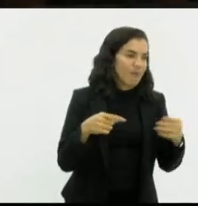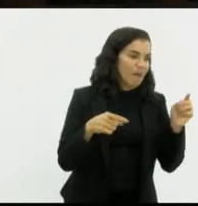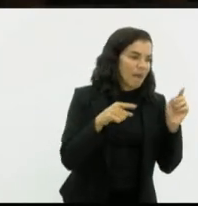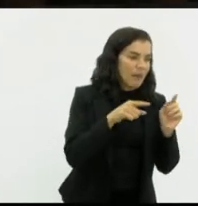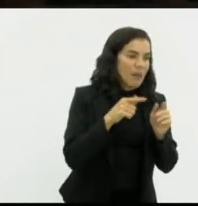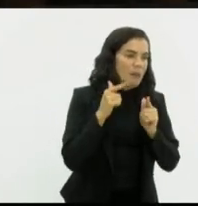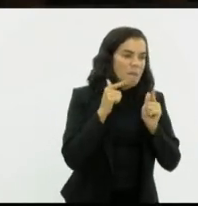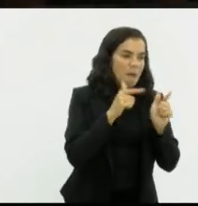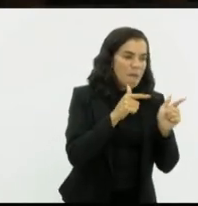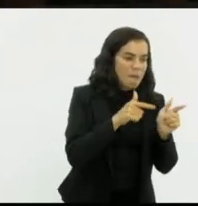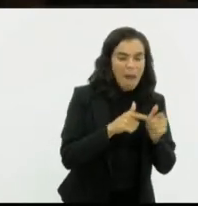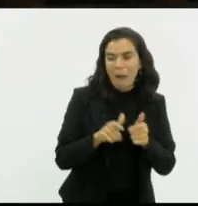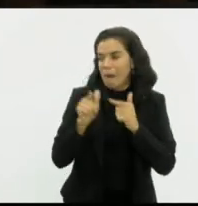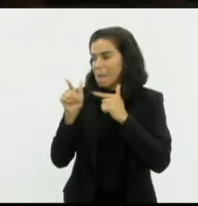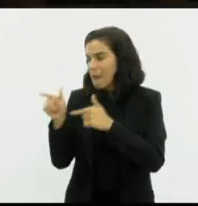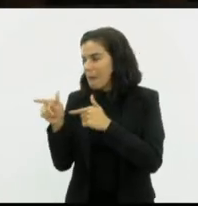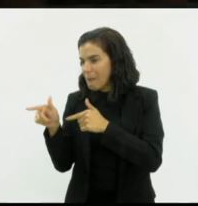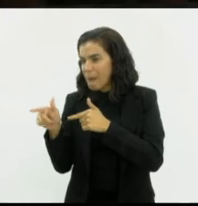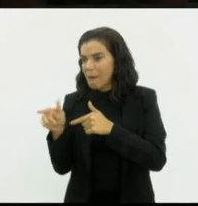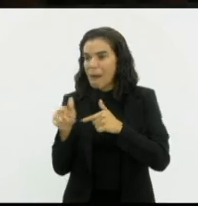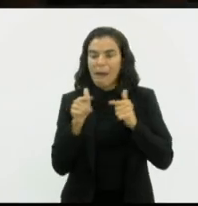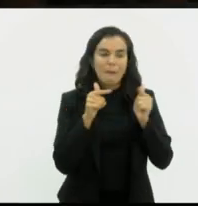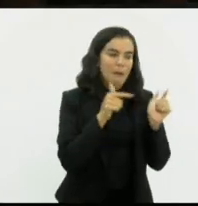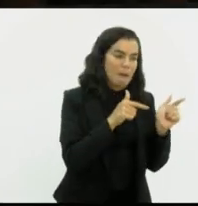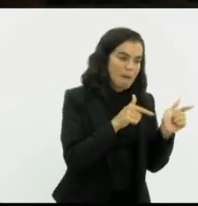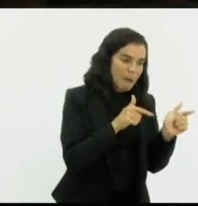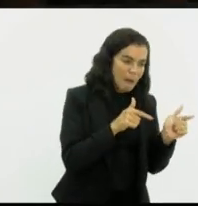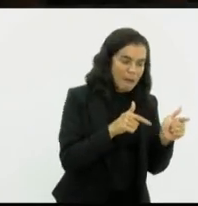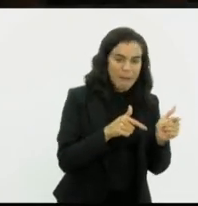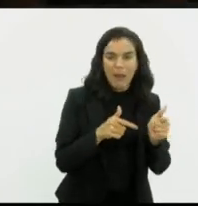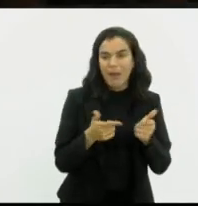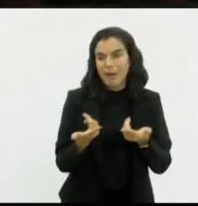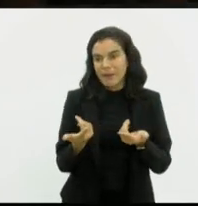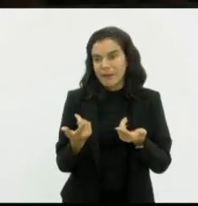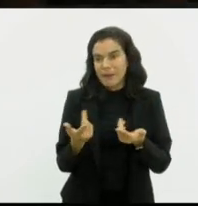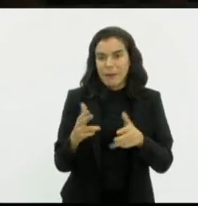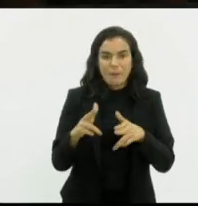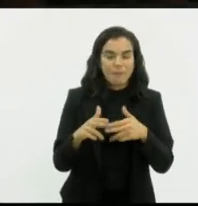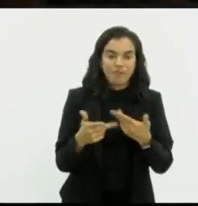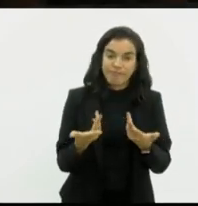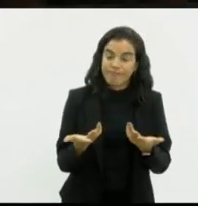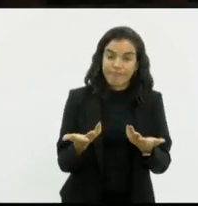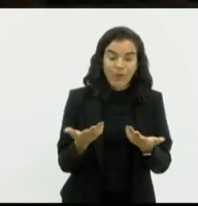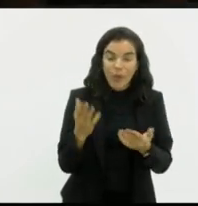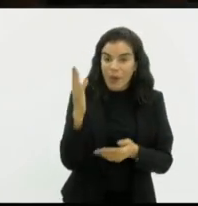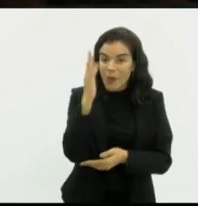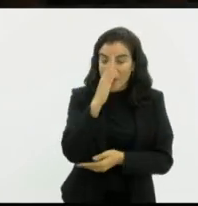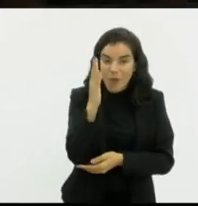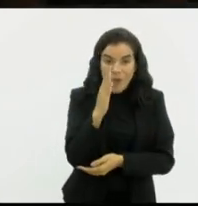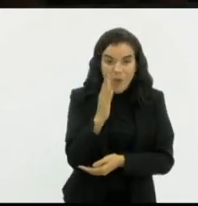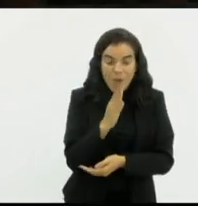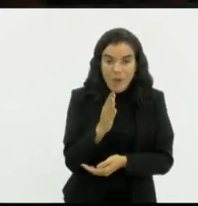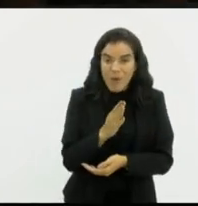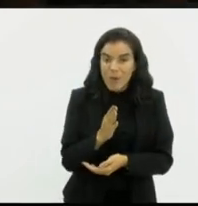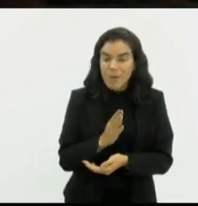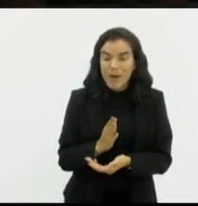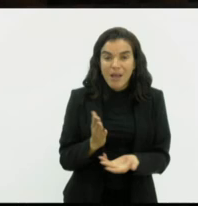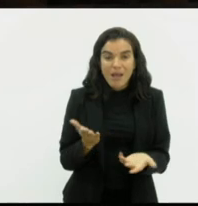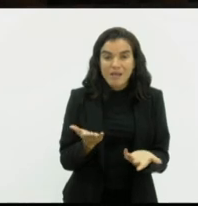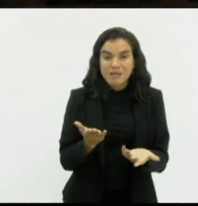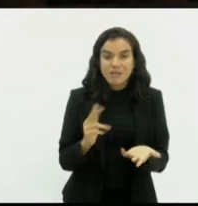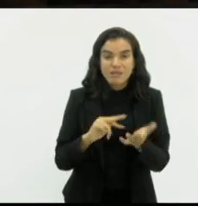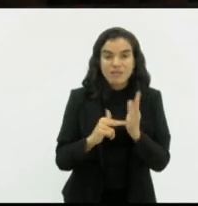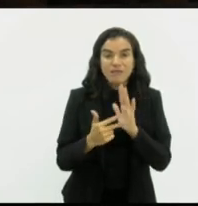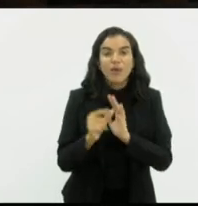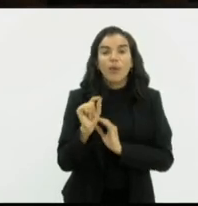a Janja que foi, acompanhou e gastou o sapato de R$8.500, não sei o quê. O Brasil se resumiu a isso,